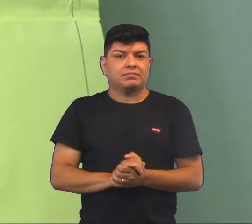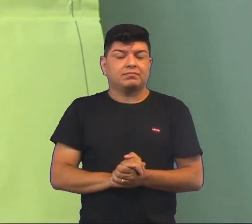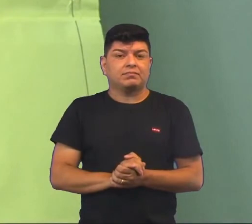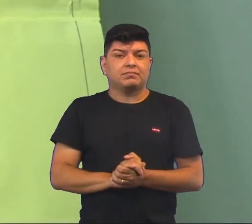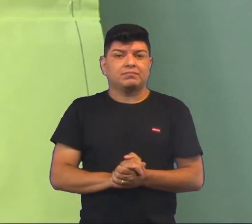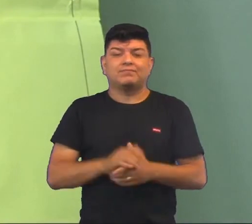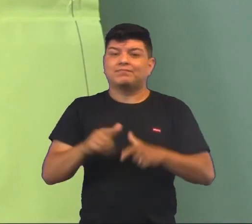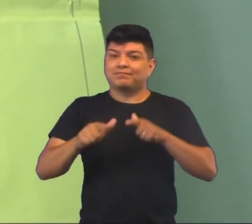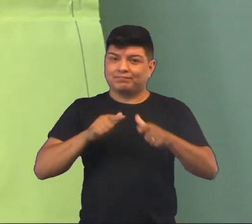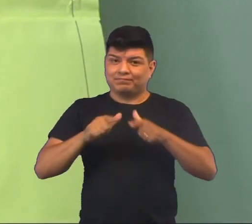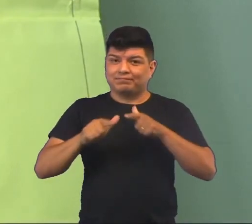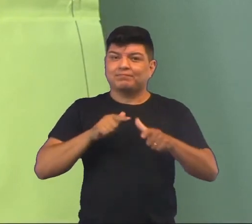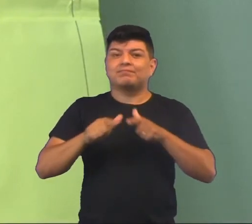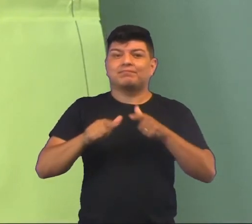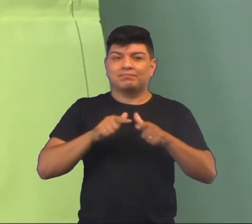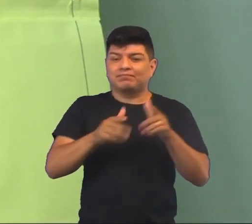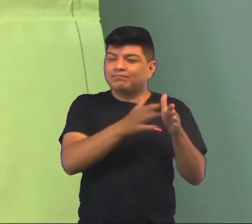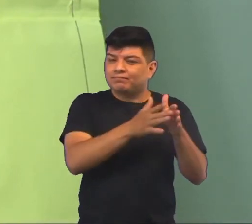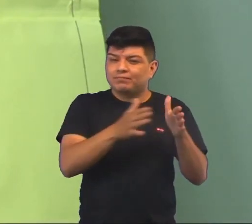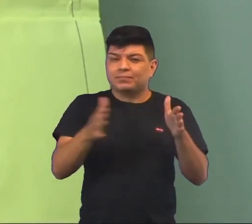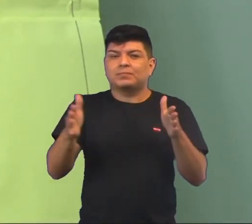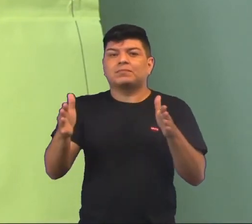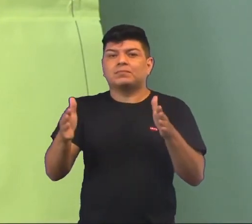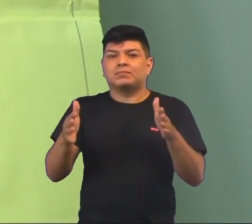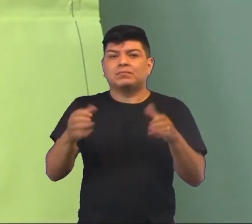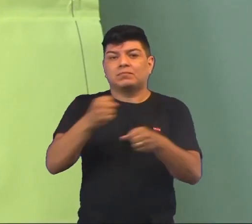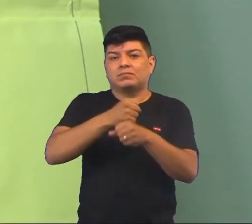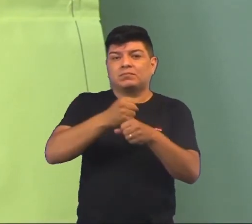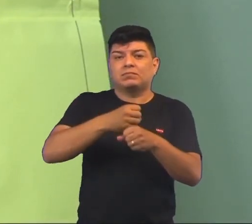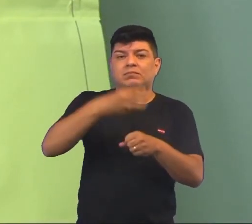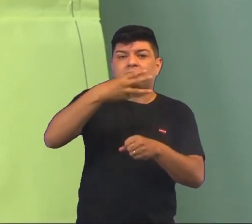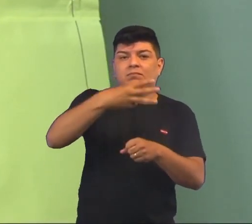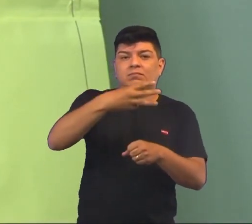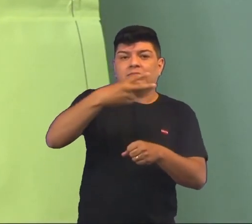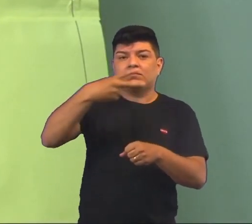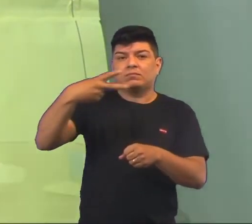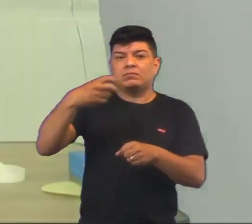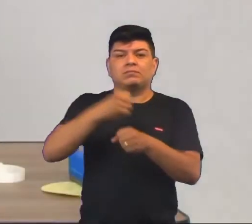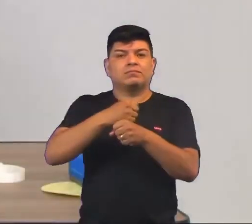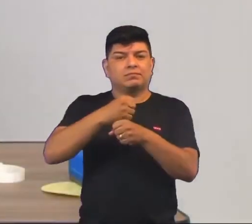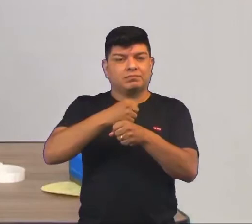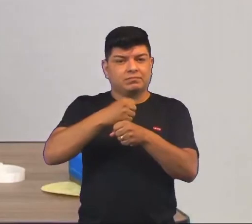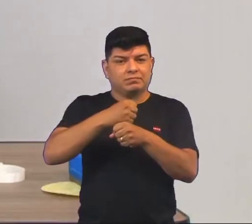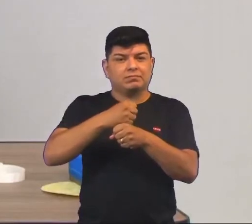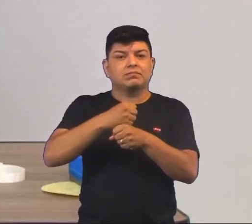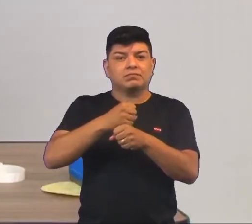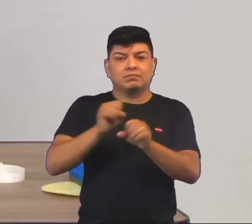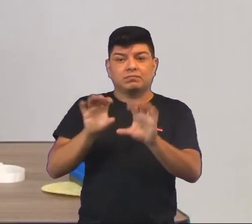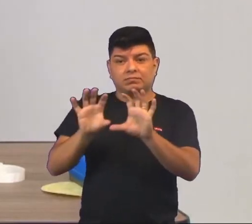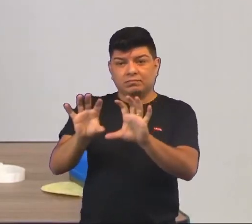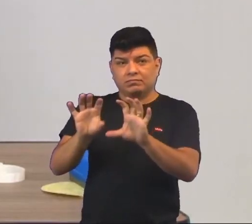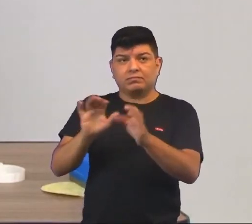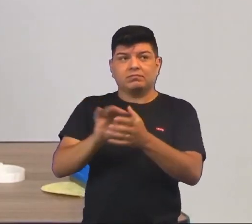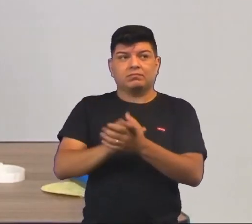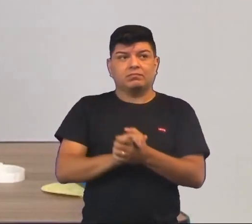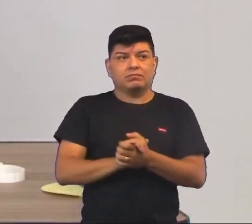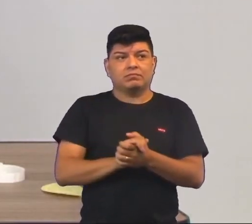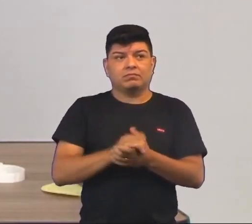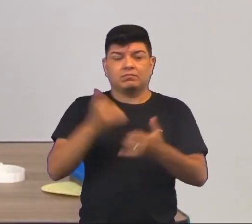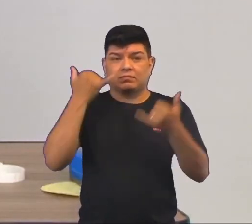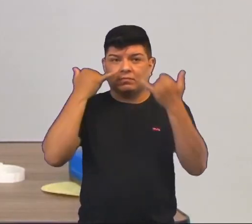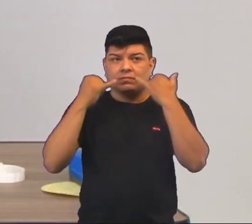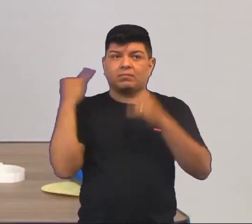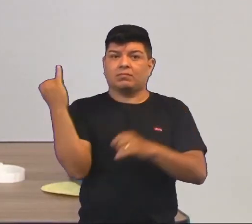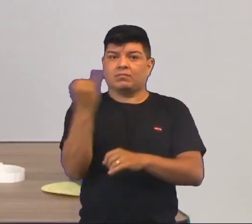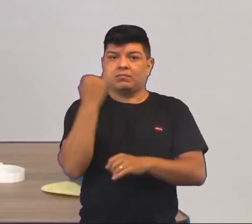sentido de trabalho. Trabalho que ele realizou por 32 anos ali. Então, essas são